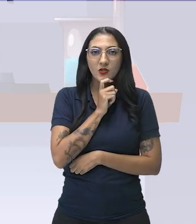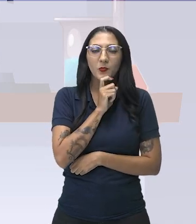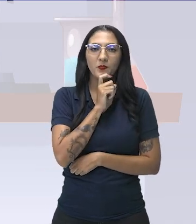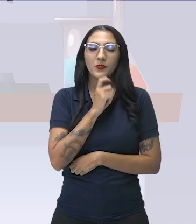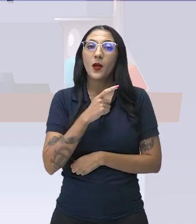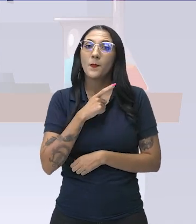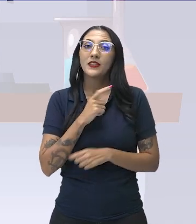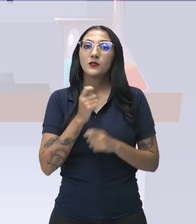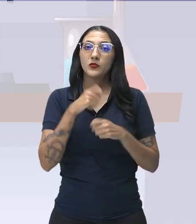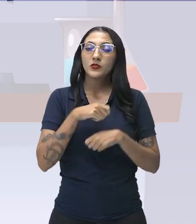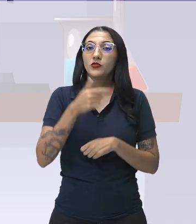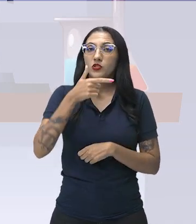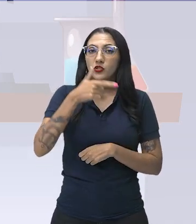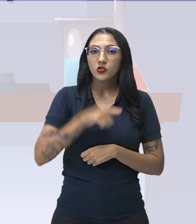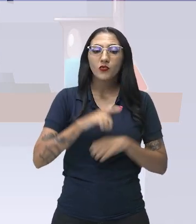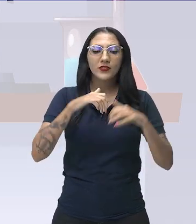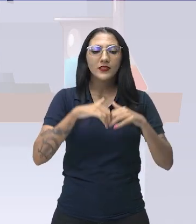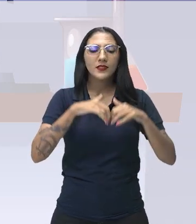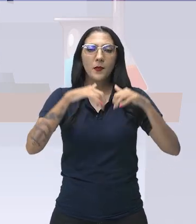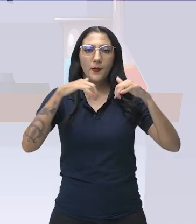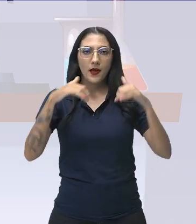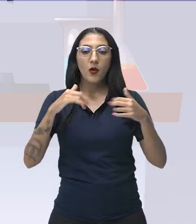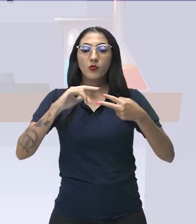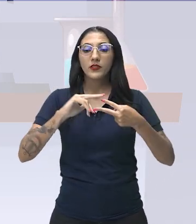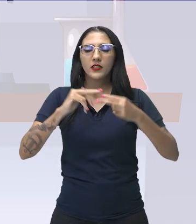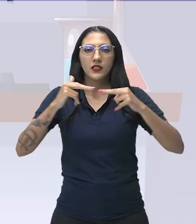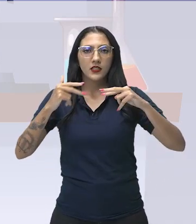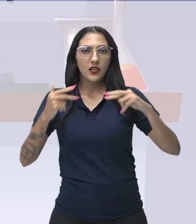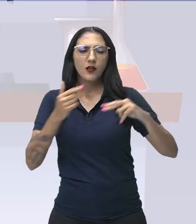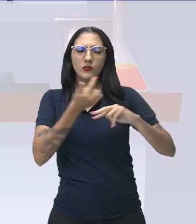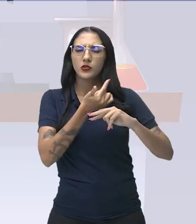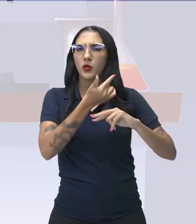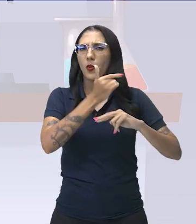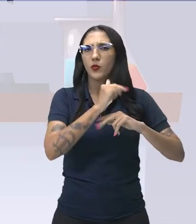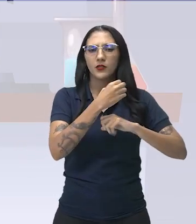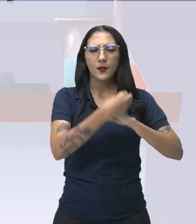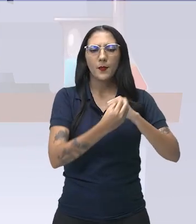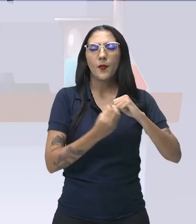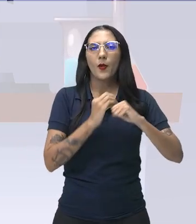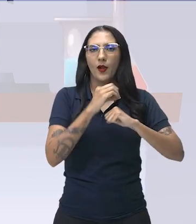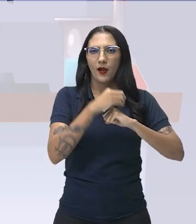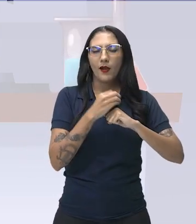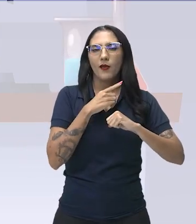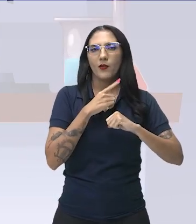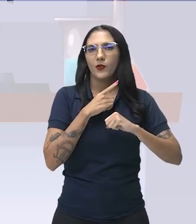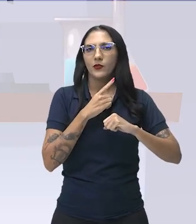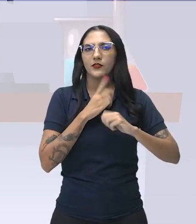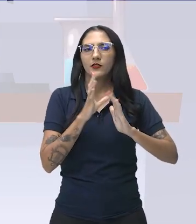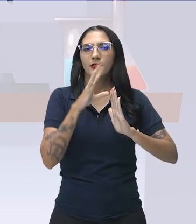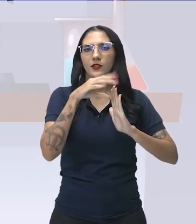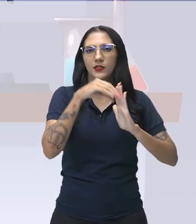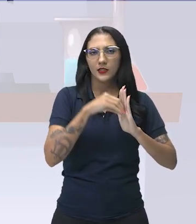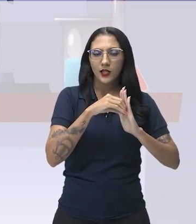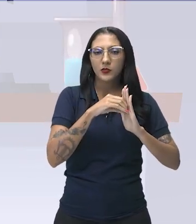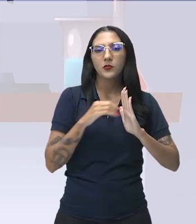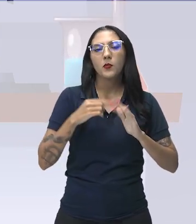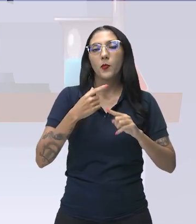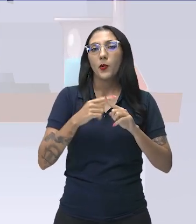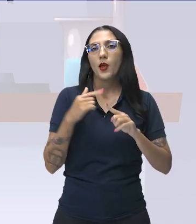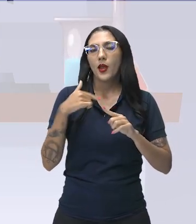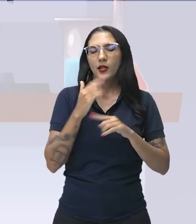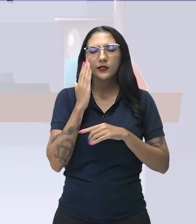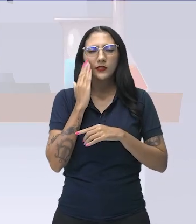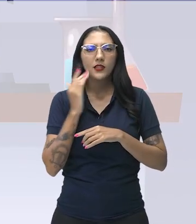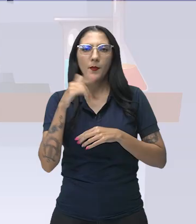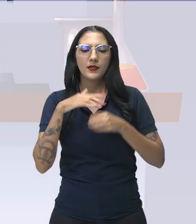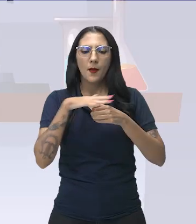para separar o DNA de outras moléculas que também estão presentes ali, uma vez que nós rompemos a membrana